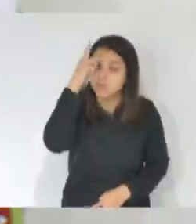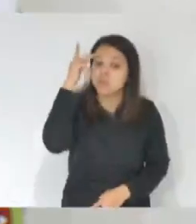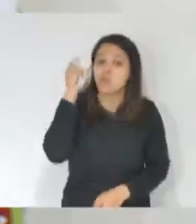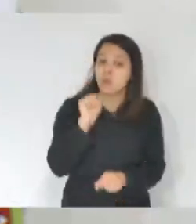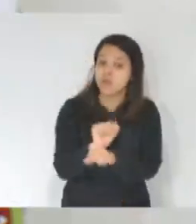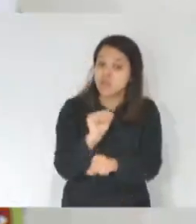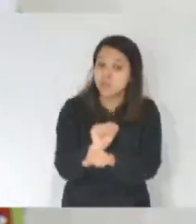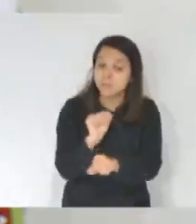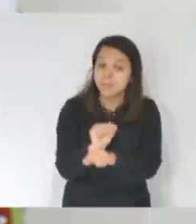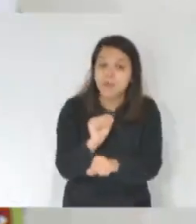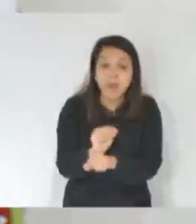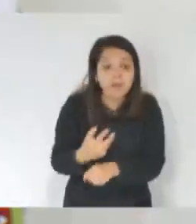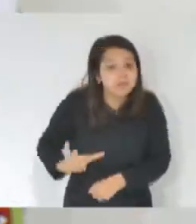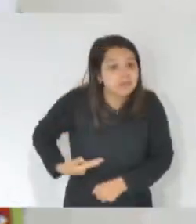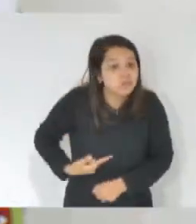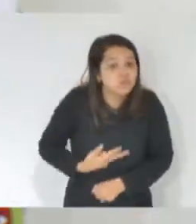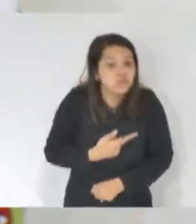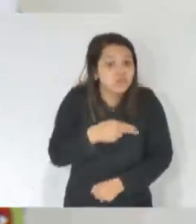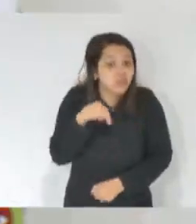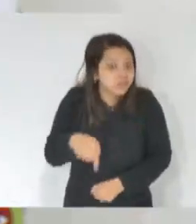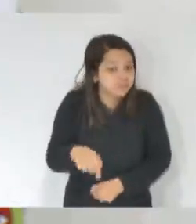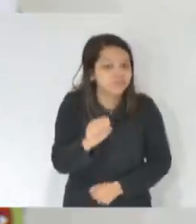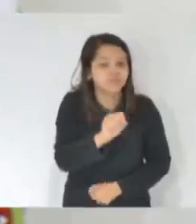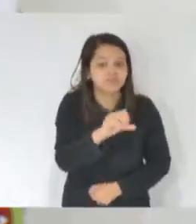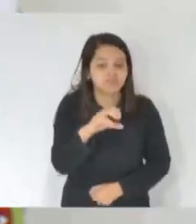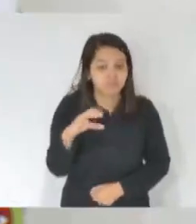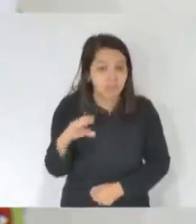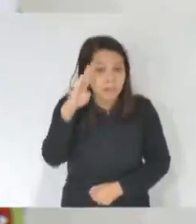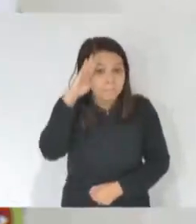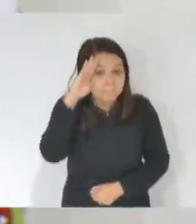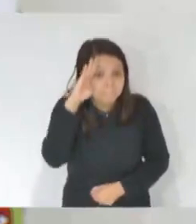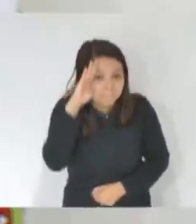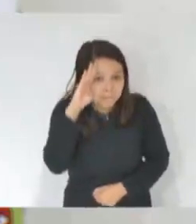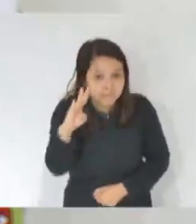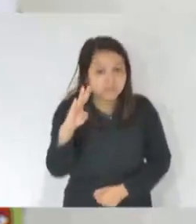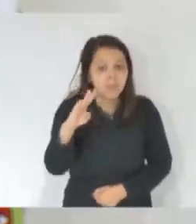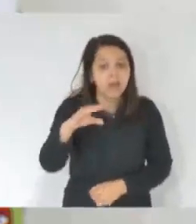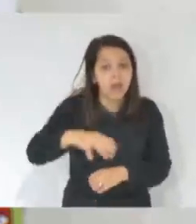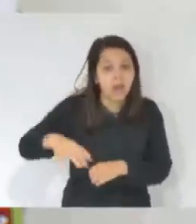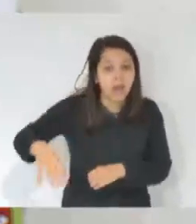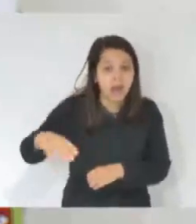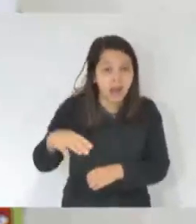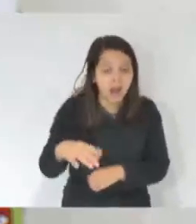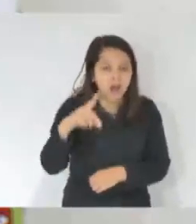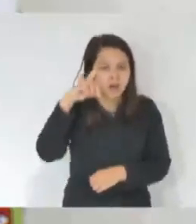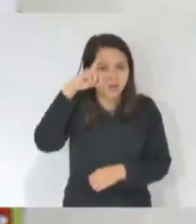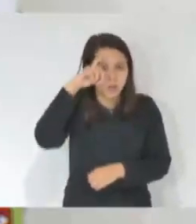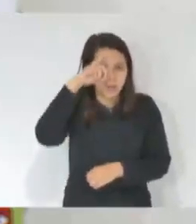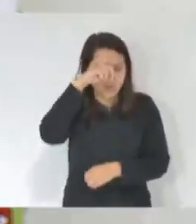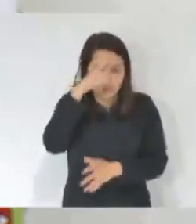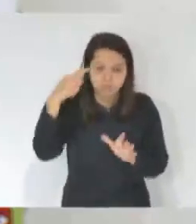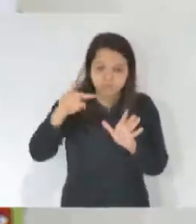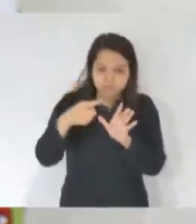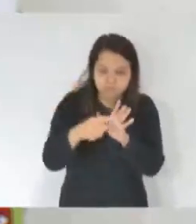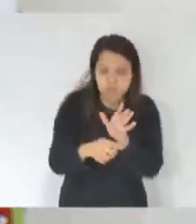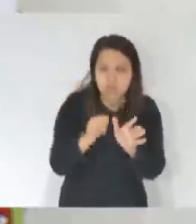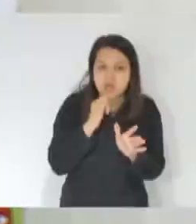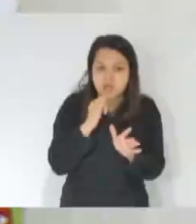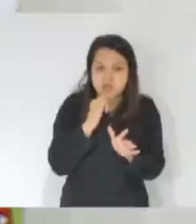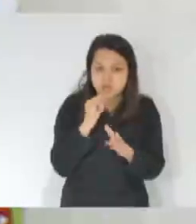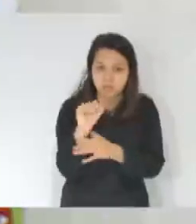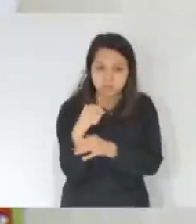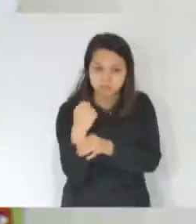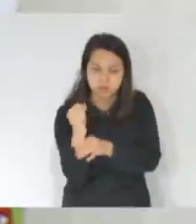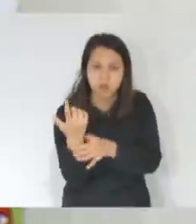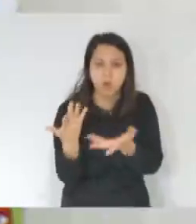aguardando por cirurgias em Santa Catarina, principalmente na área da alta complexidade, como cirurgias ortopédicas de